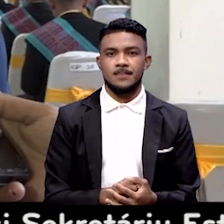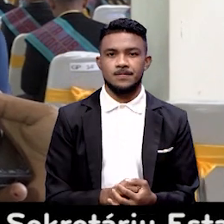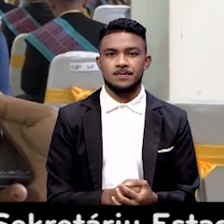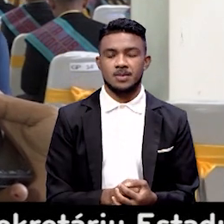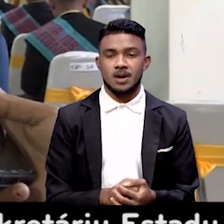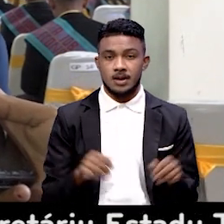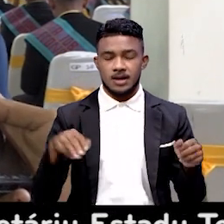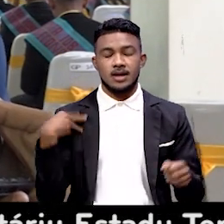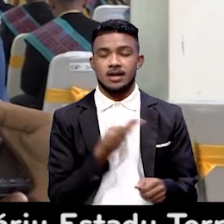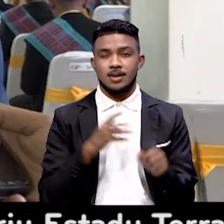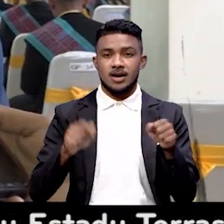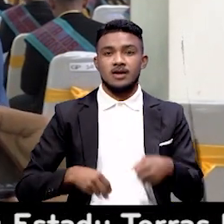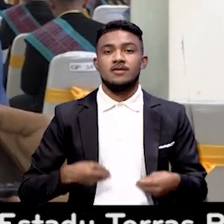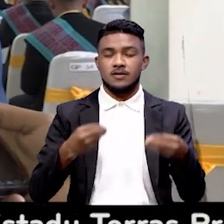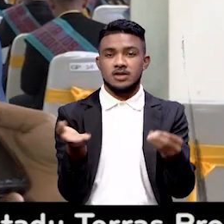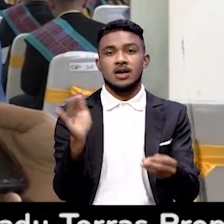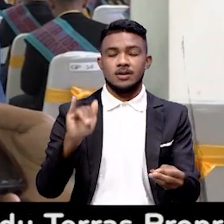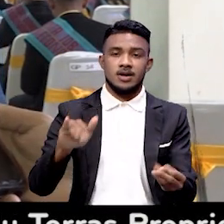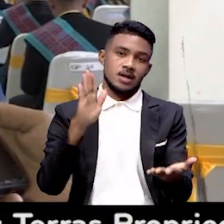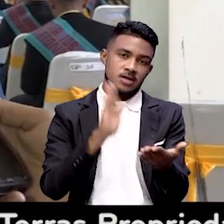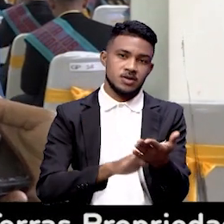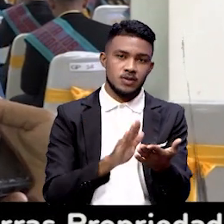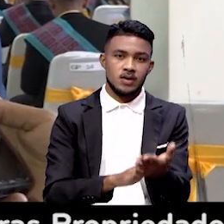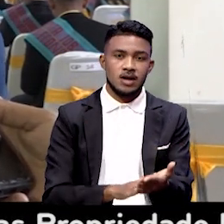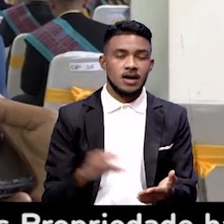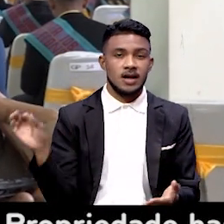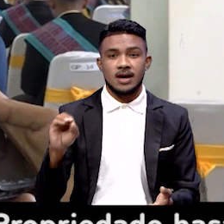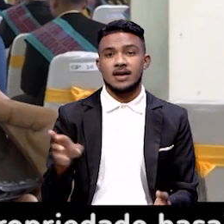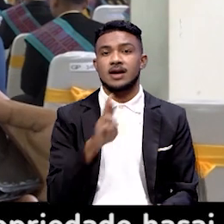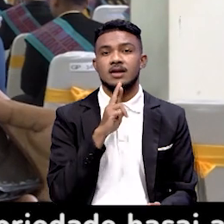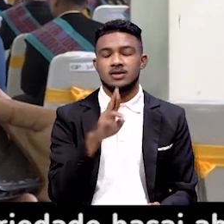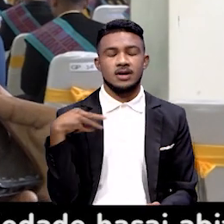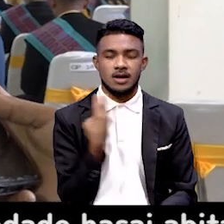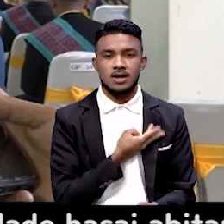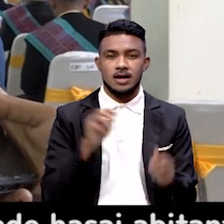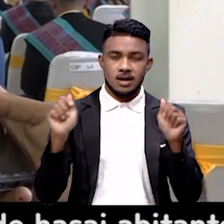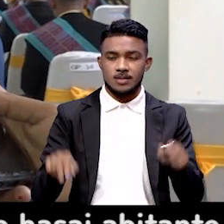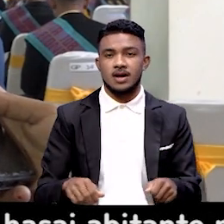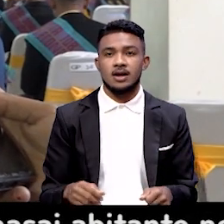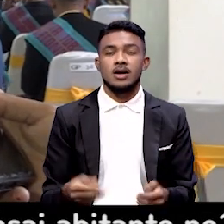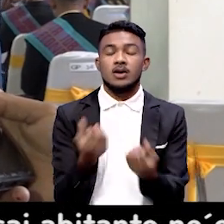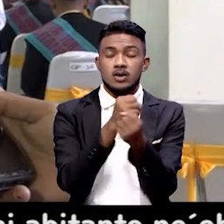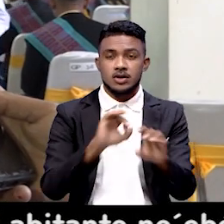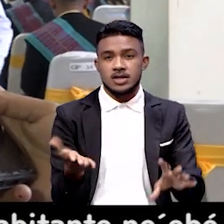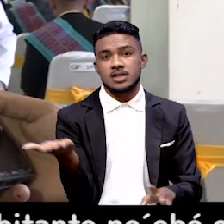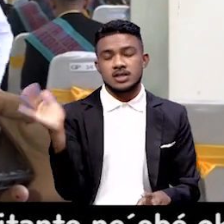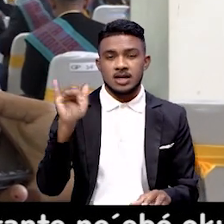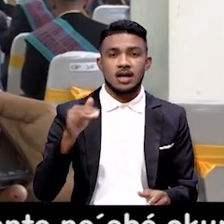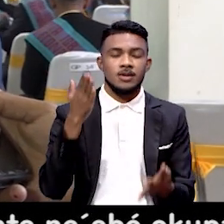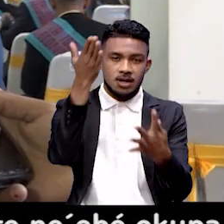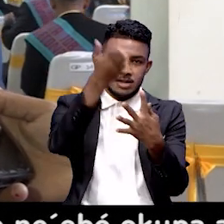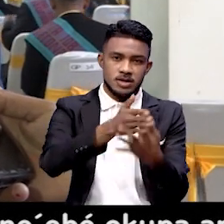e tabele fosira ba tama aulas mas bem sem razão ruma então e tabele o sexira tama aulas tamba papel importante a